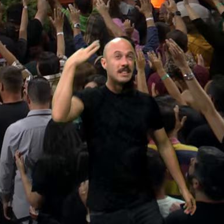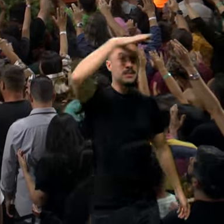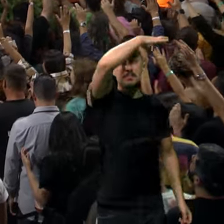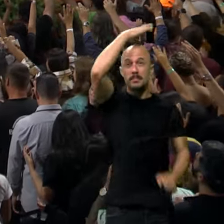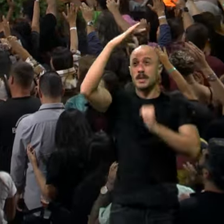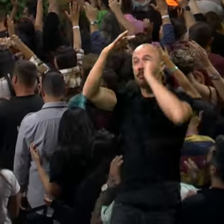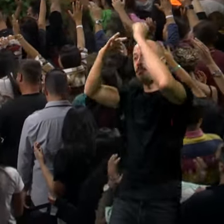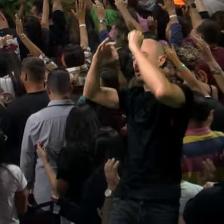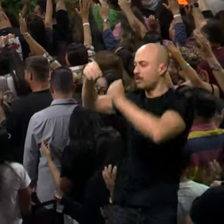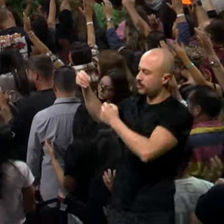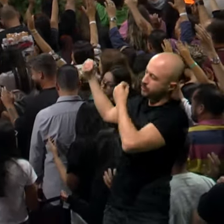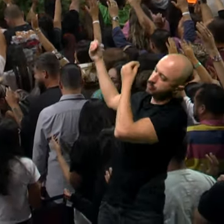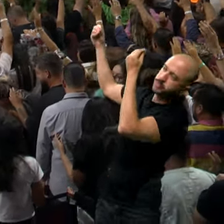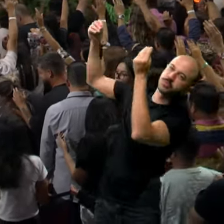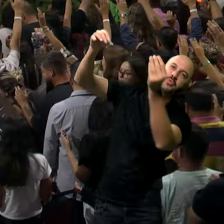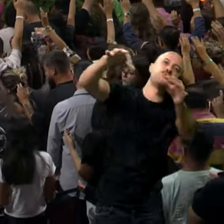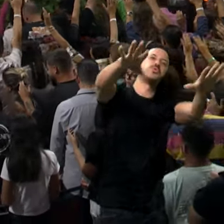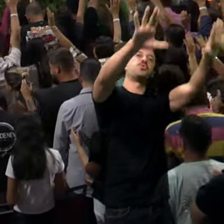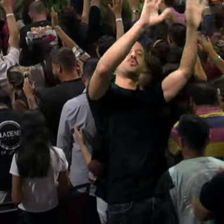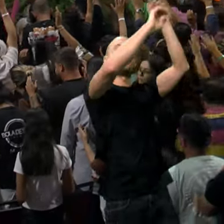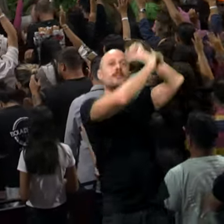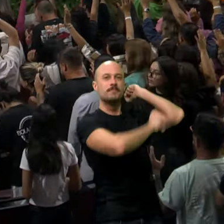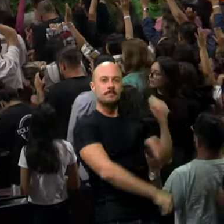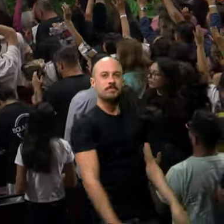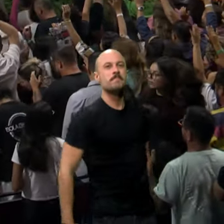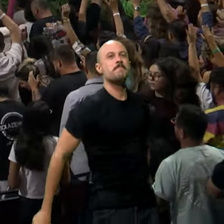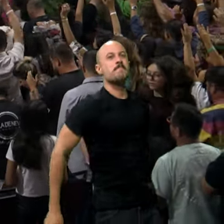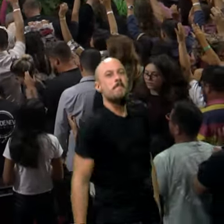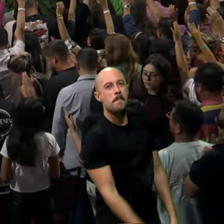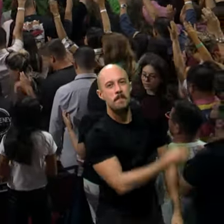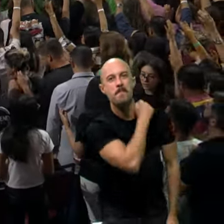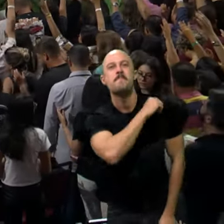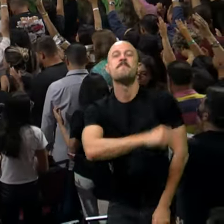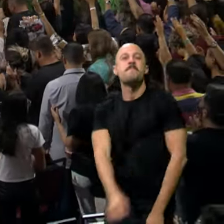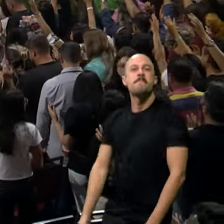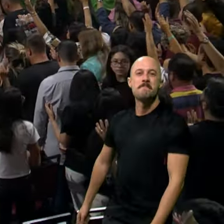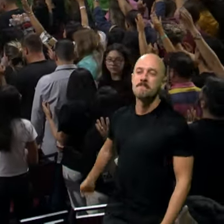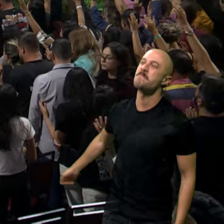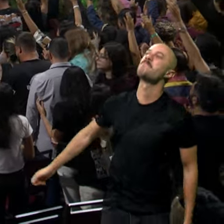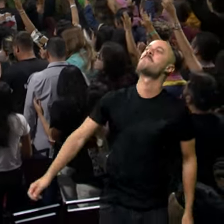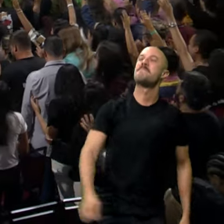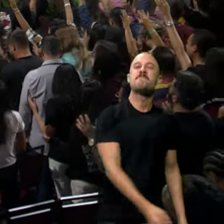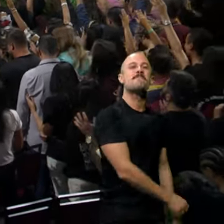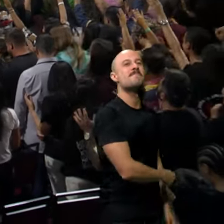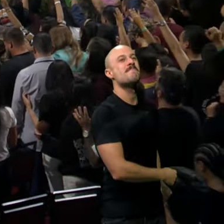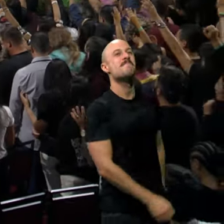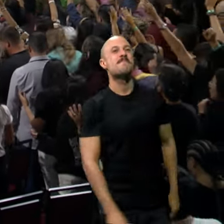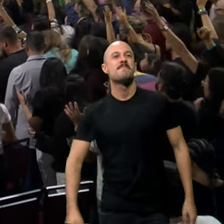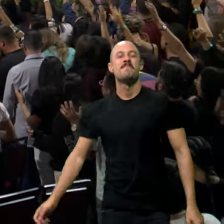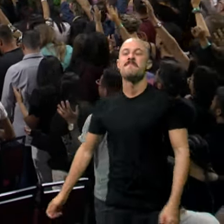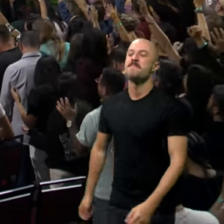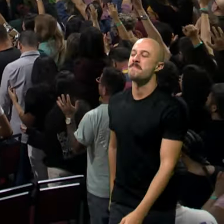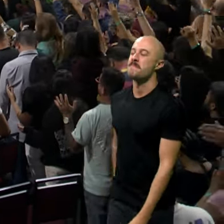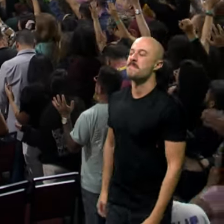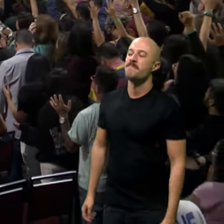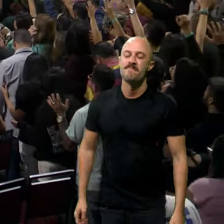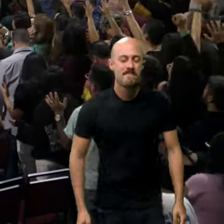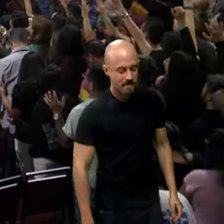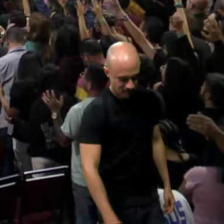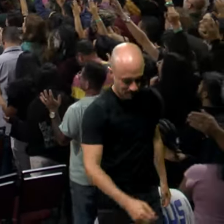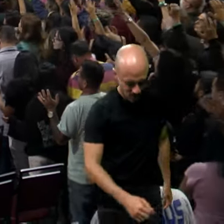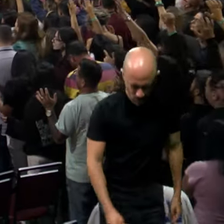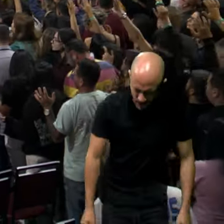Espírito de poder, puxe o sol até lá em cima, em todo este lugar, puxe o